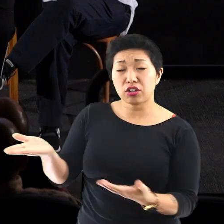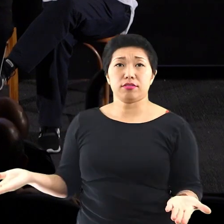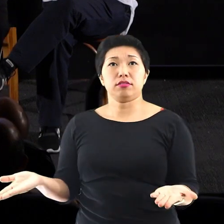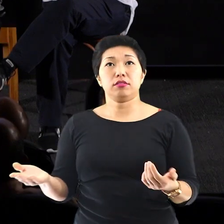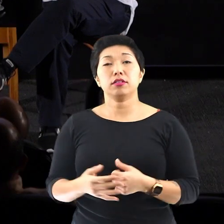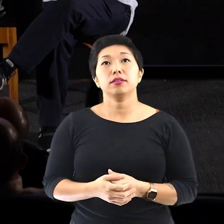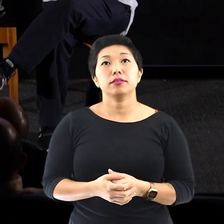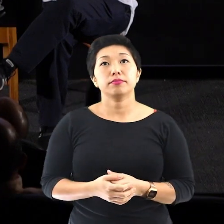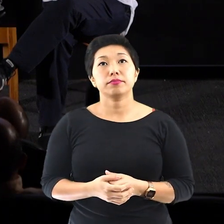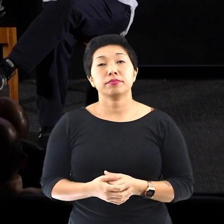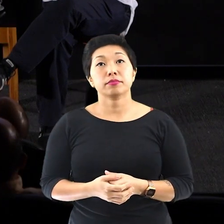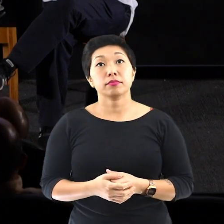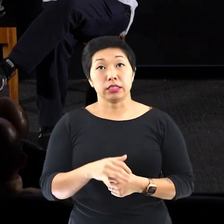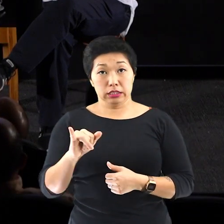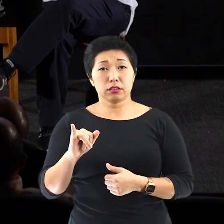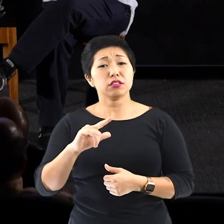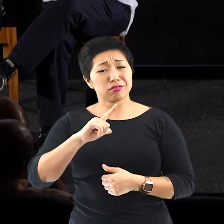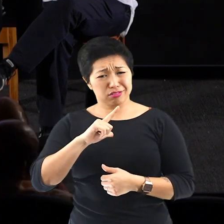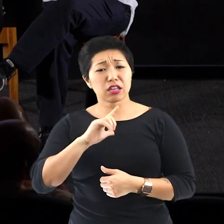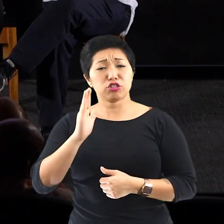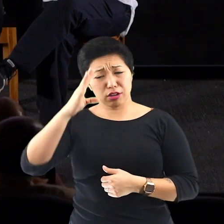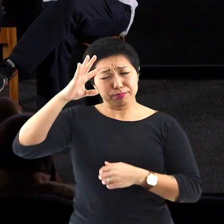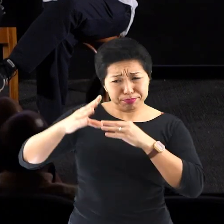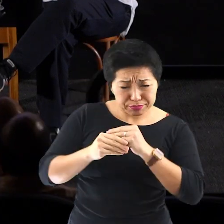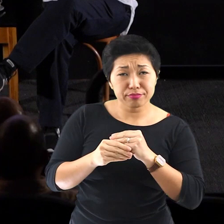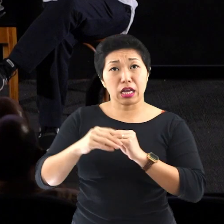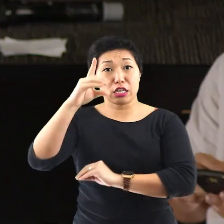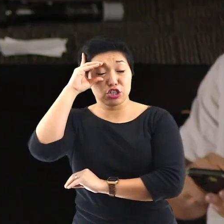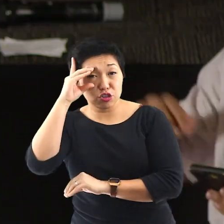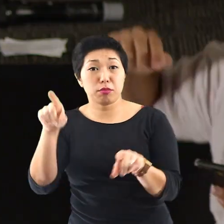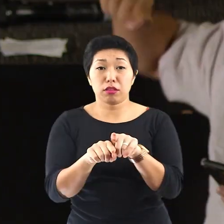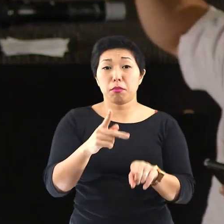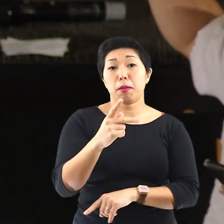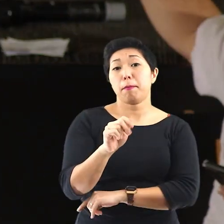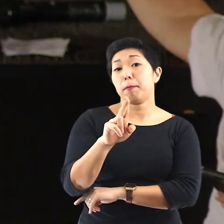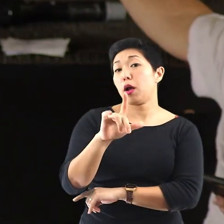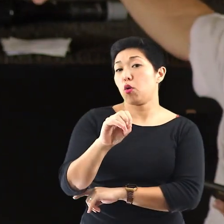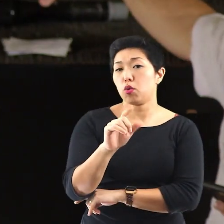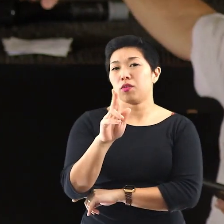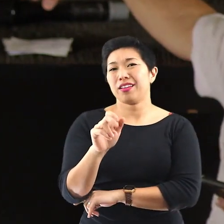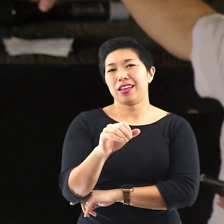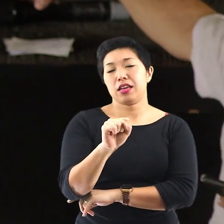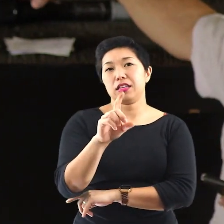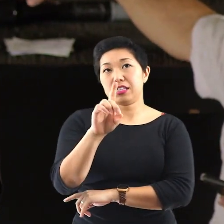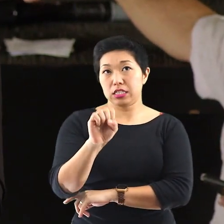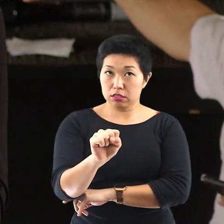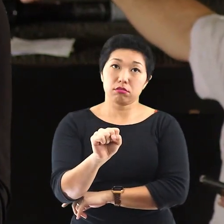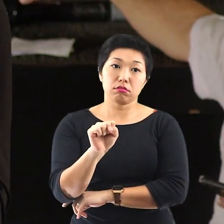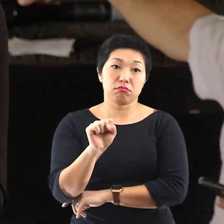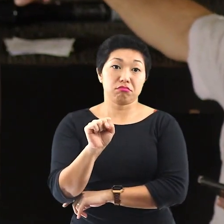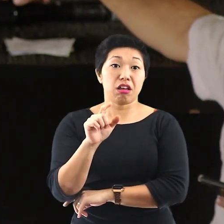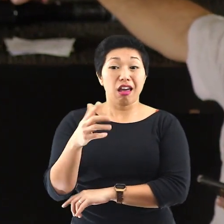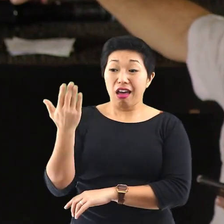se já temos até o consenso de Dilma Rousseff e de Paulo Guedes, que estava sendo demais, se